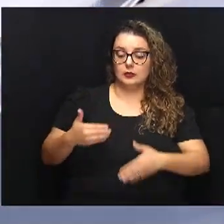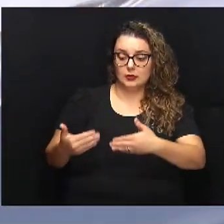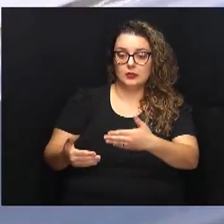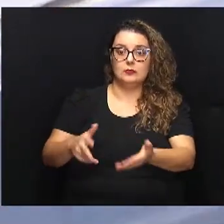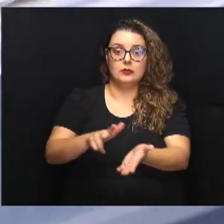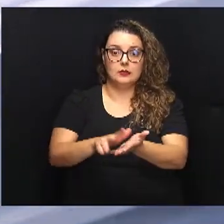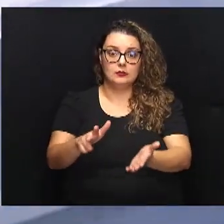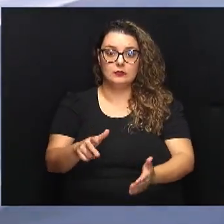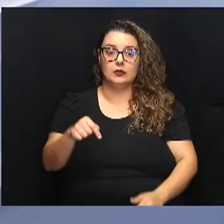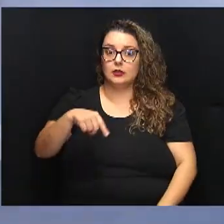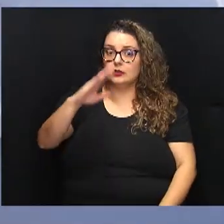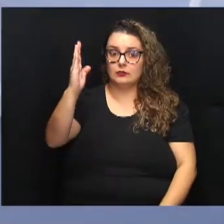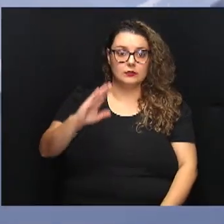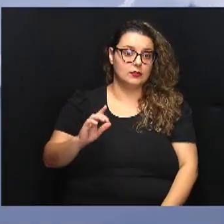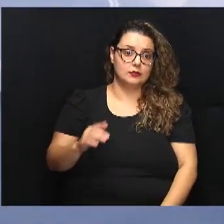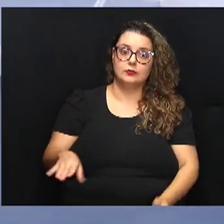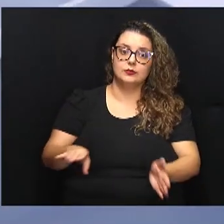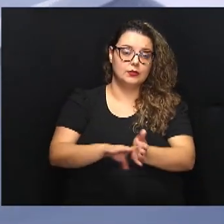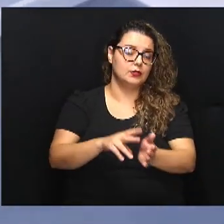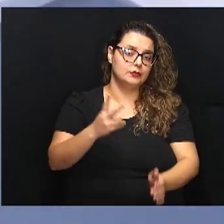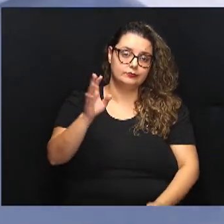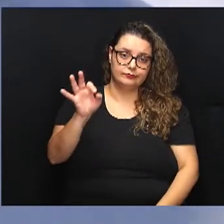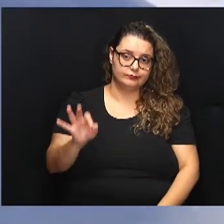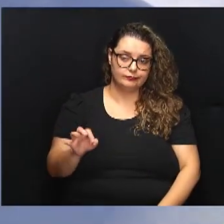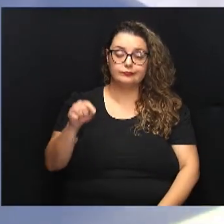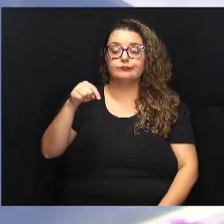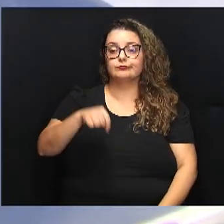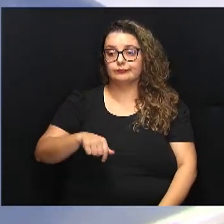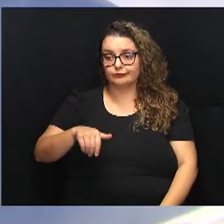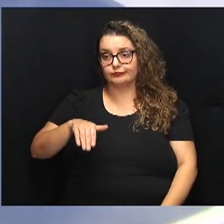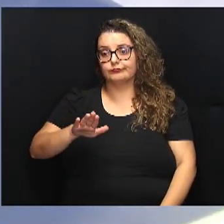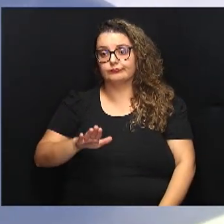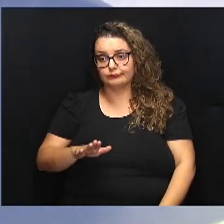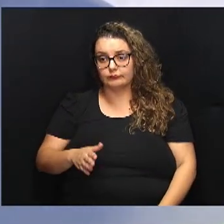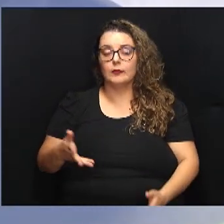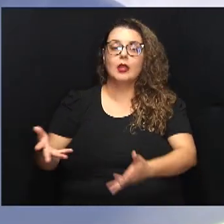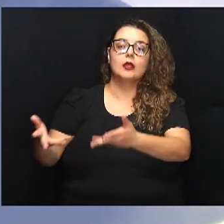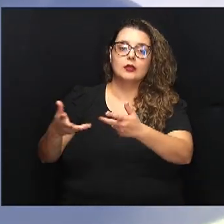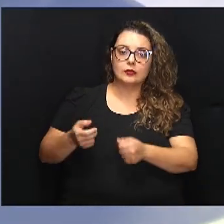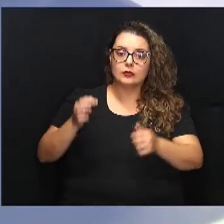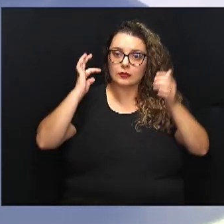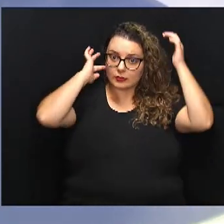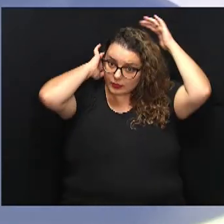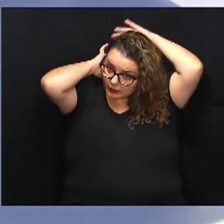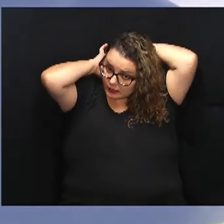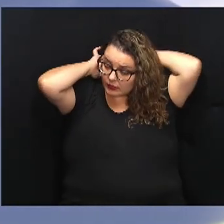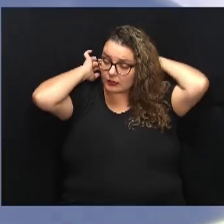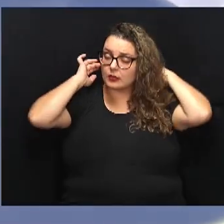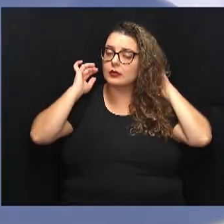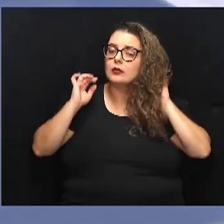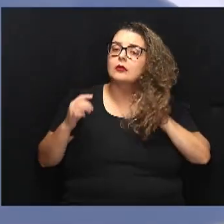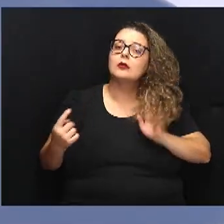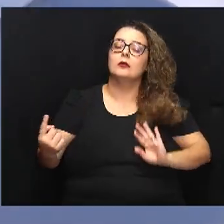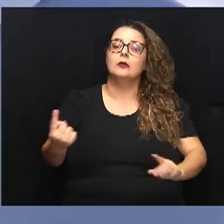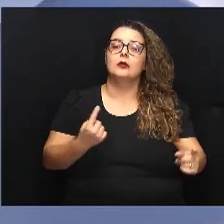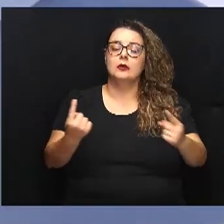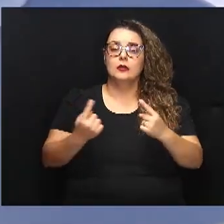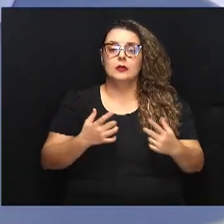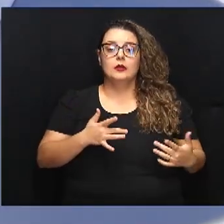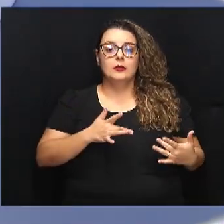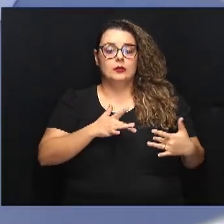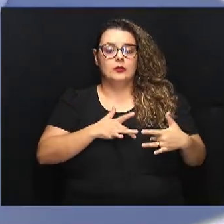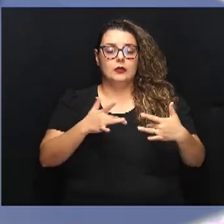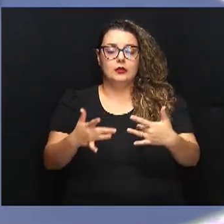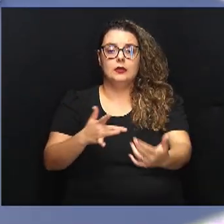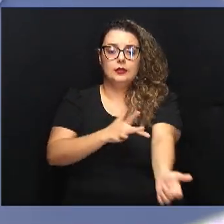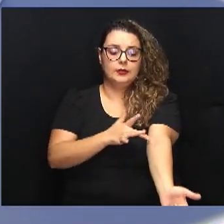isso não chega nem a 2%. Então, aqui fica mais uma vez um convite, né, para que venham doar sangue e que